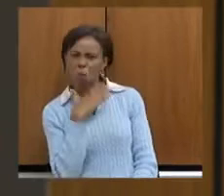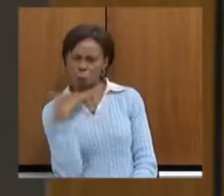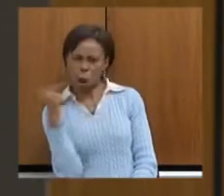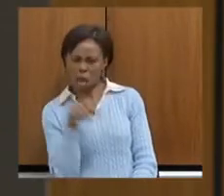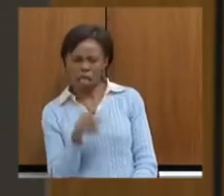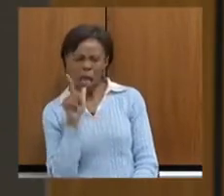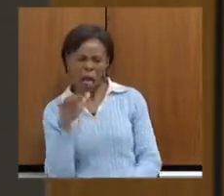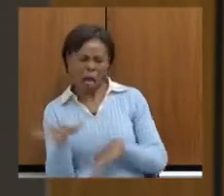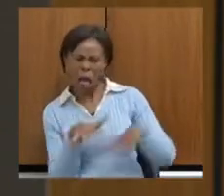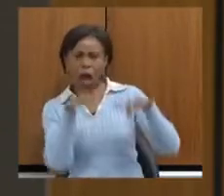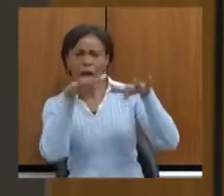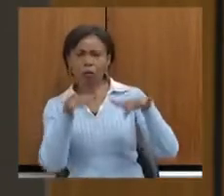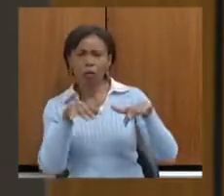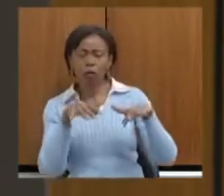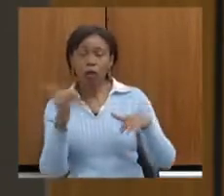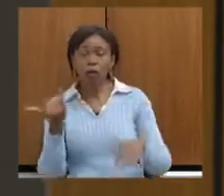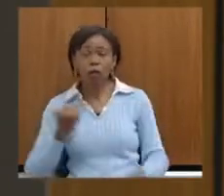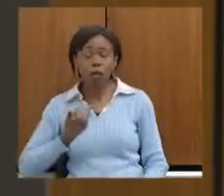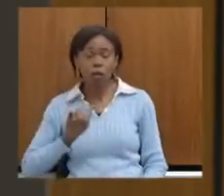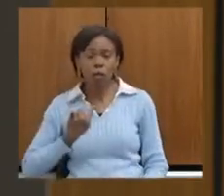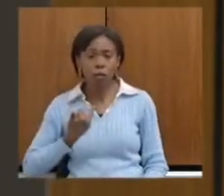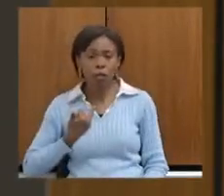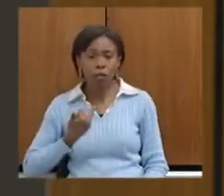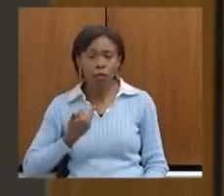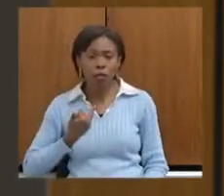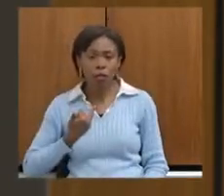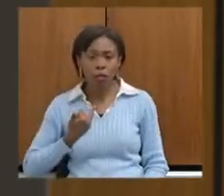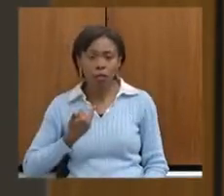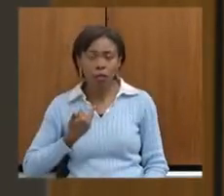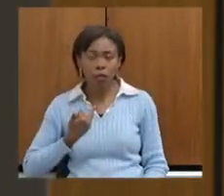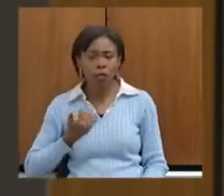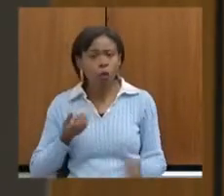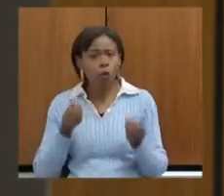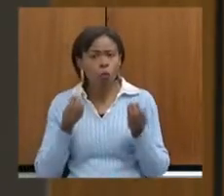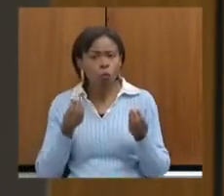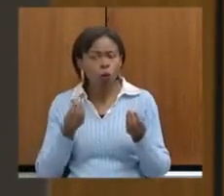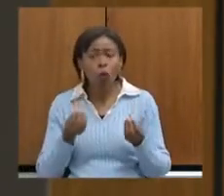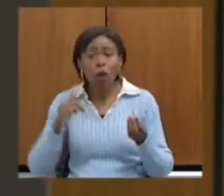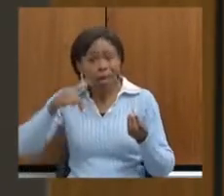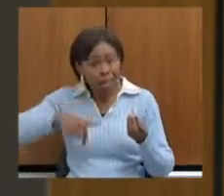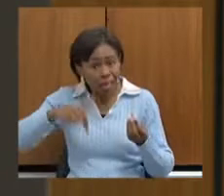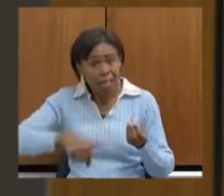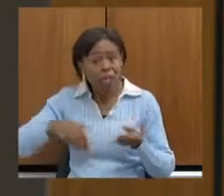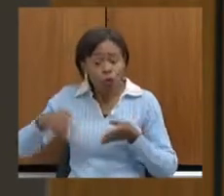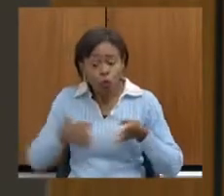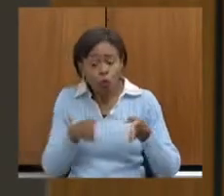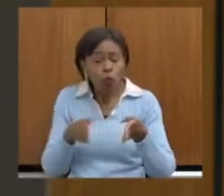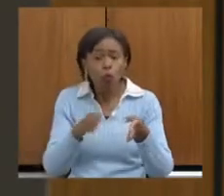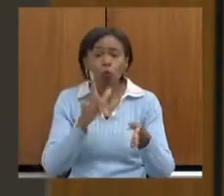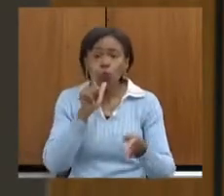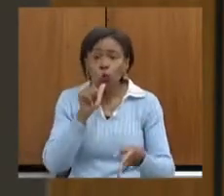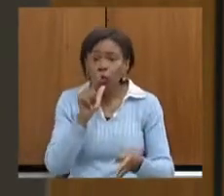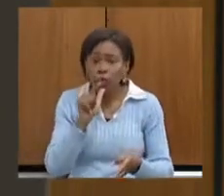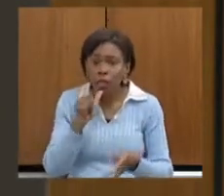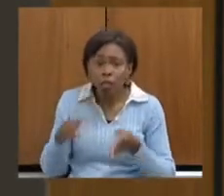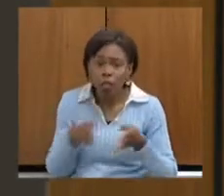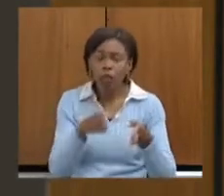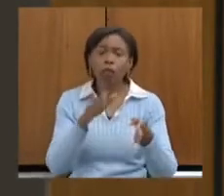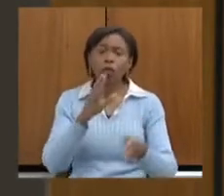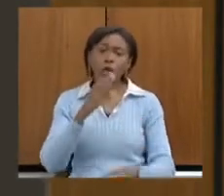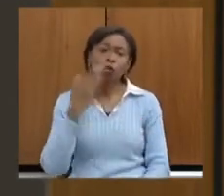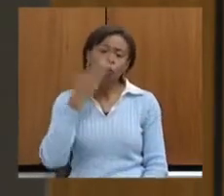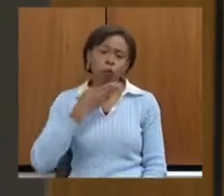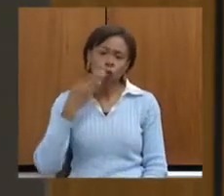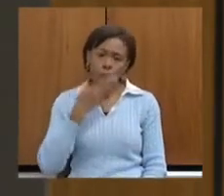nessa água isso é a situação que nós se encontra aqui no Rio Doce é